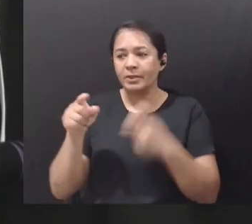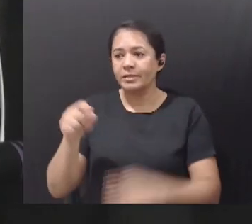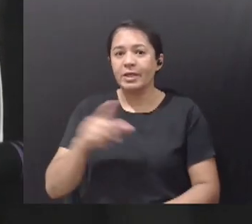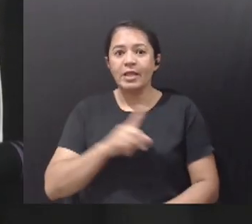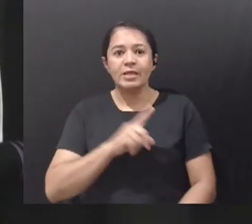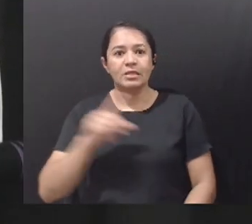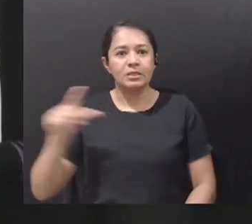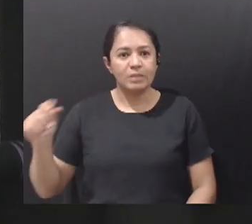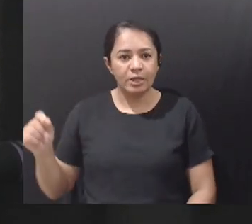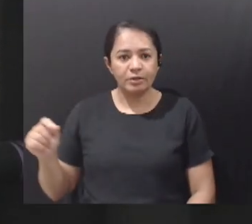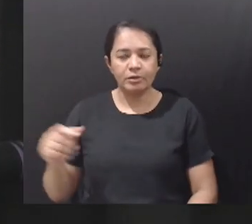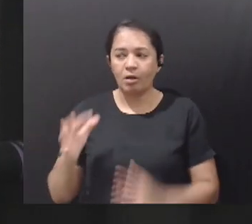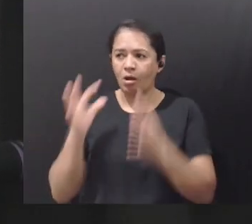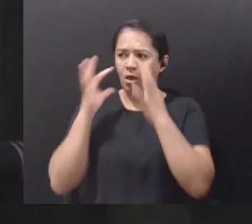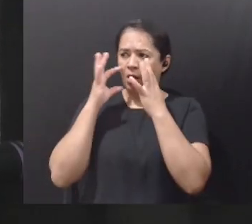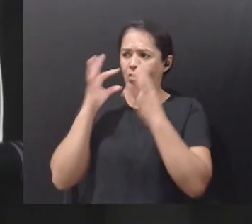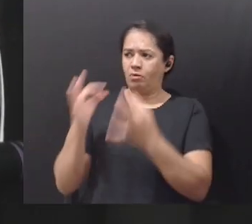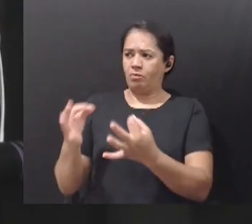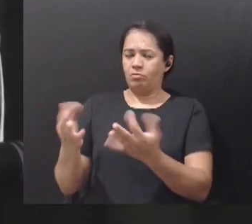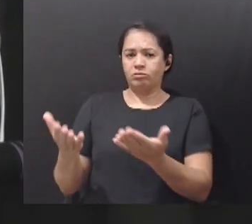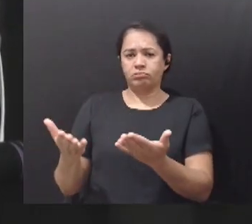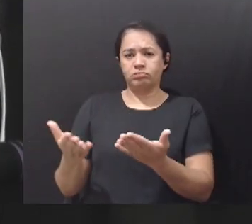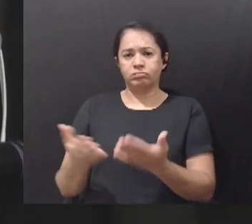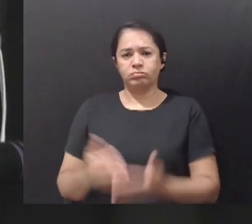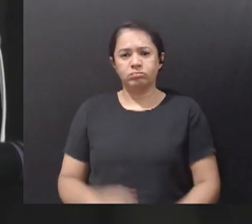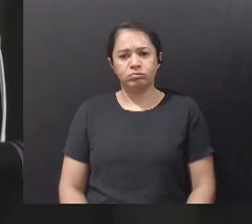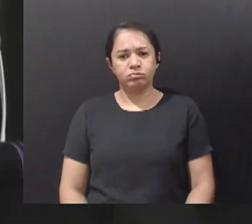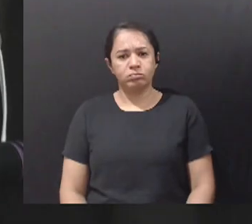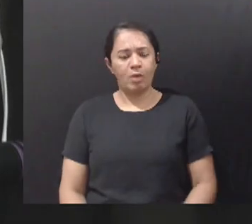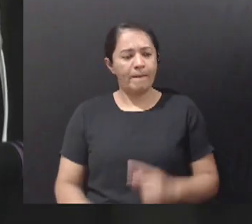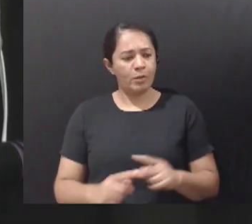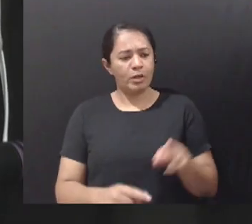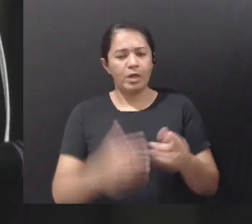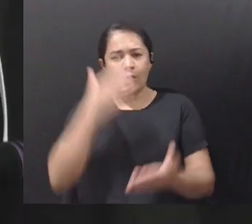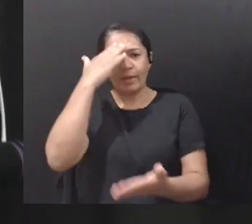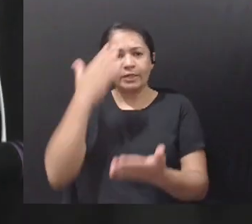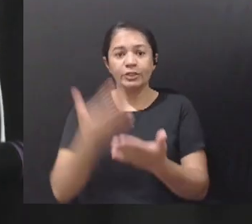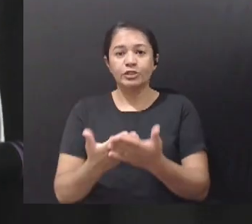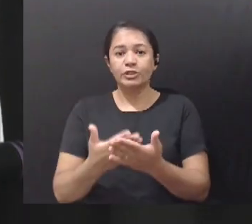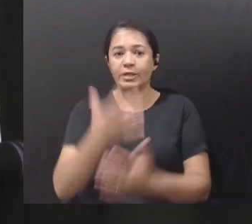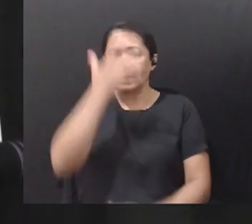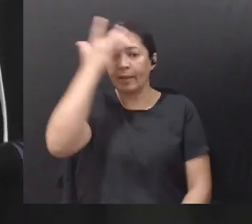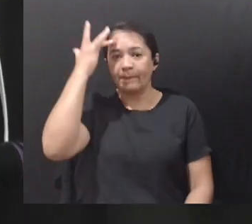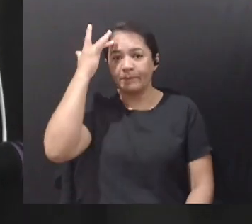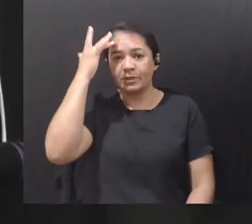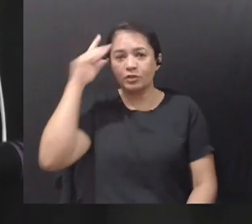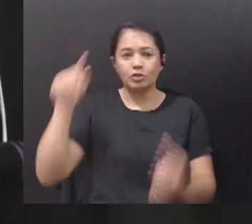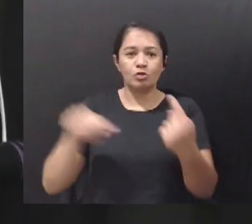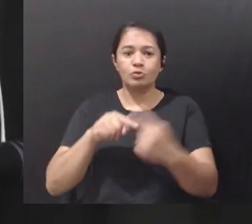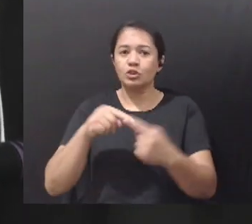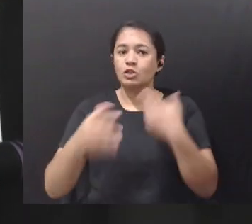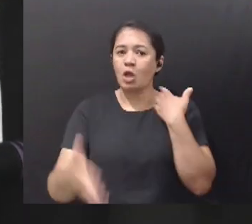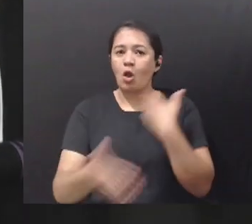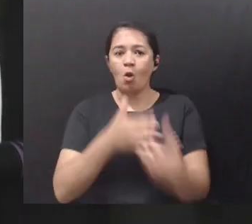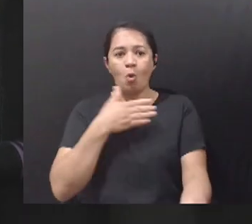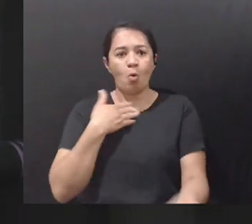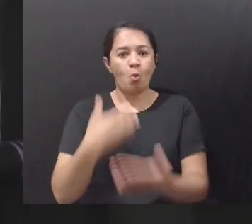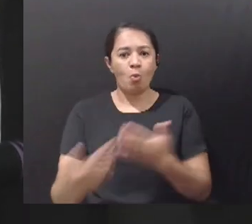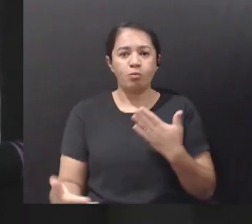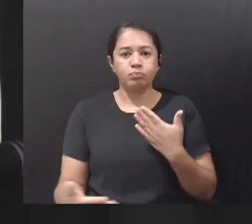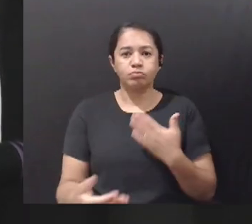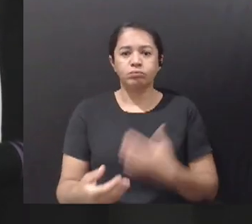chamou a atenção. Me chamou a atenção porque eu acreditei que pessoas que têm ideais, seja quais forem bons, né? Lógico.